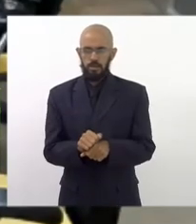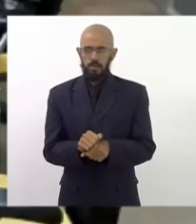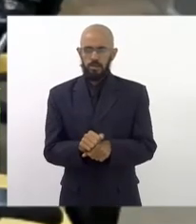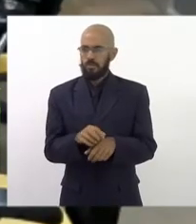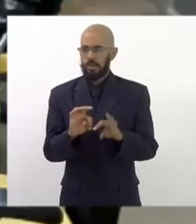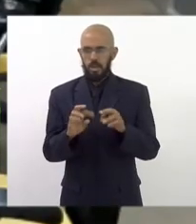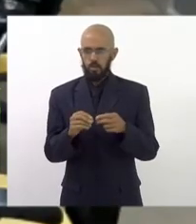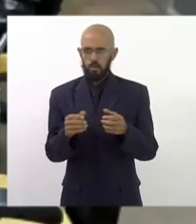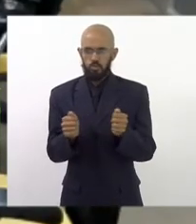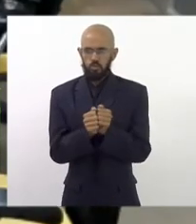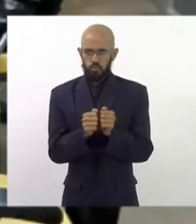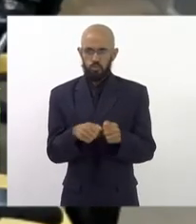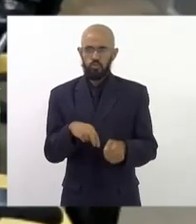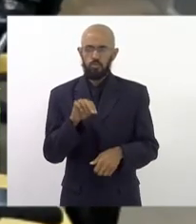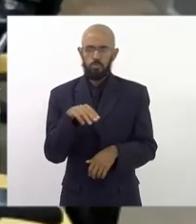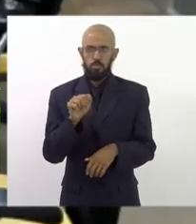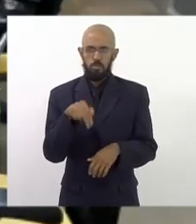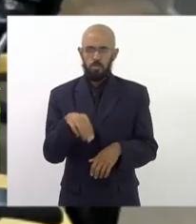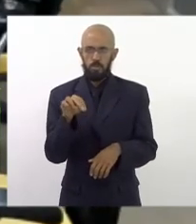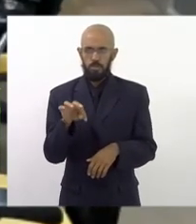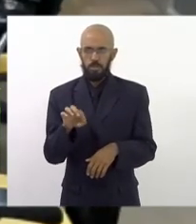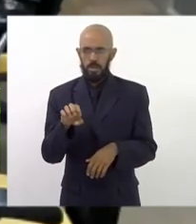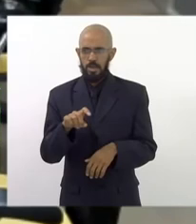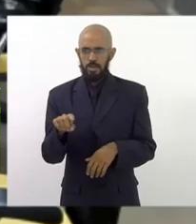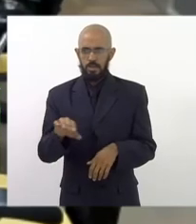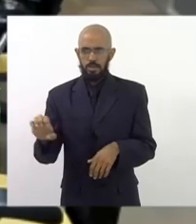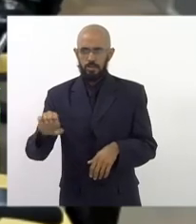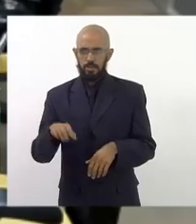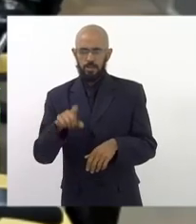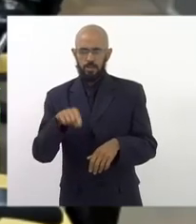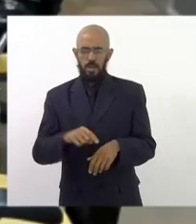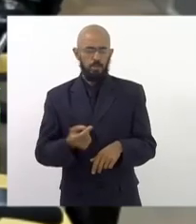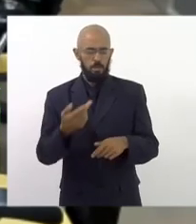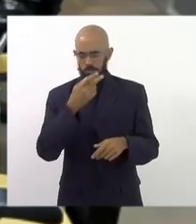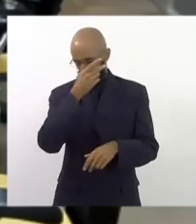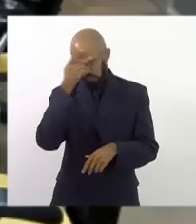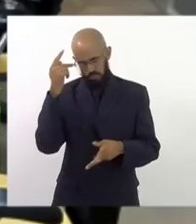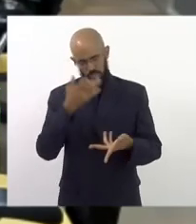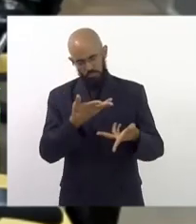o Montese, que é uma figura extraordinária,